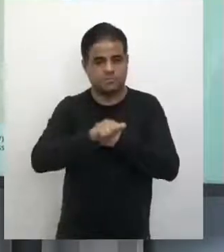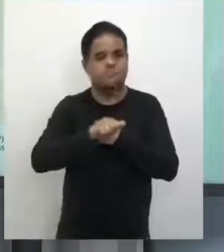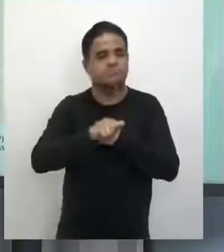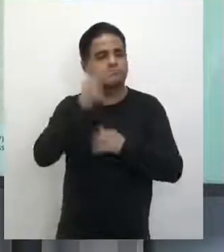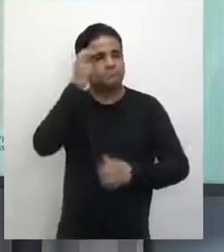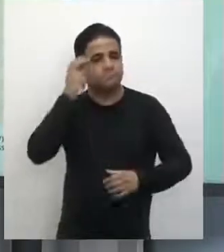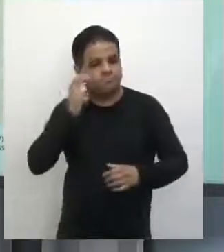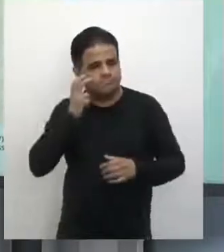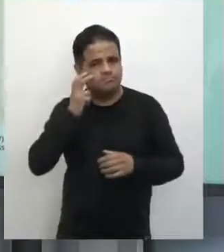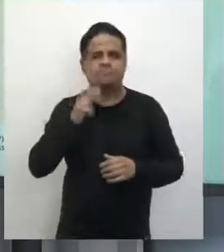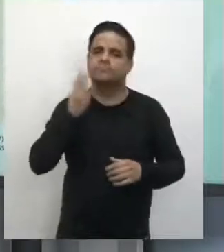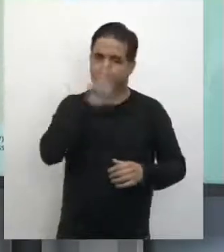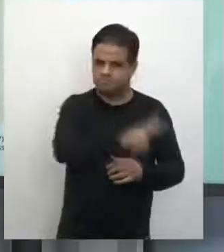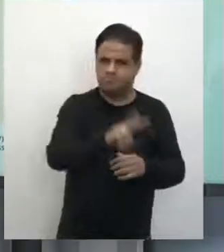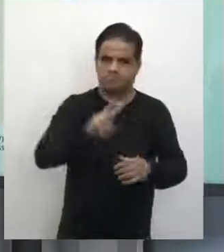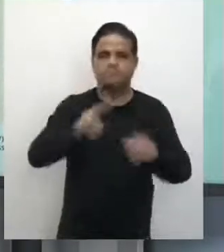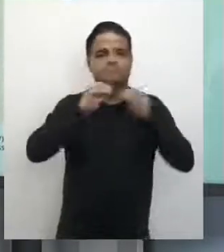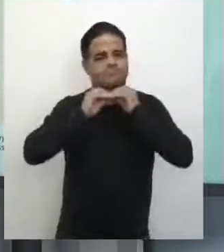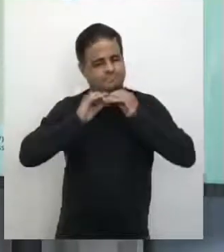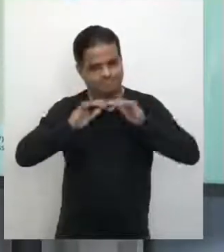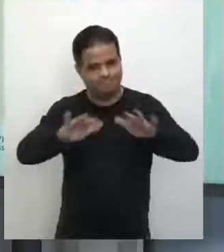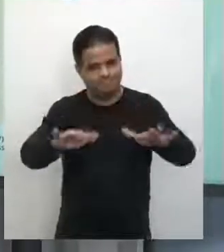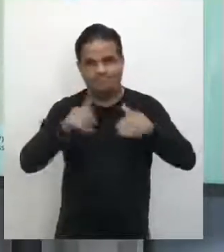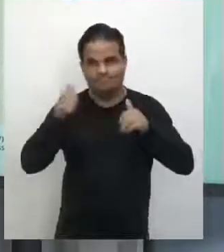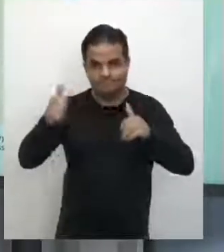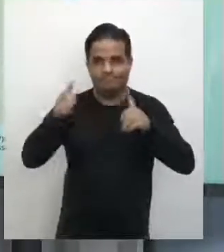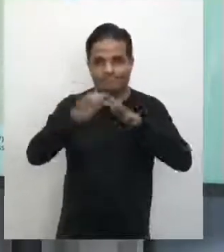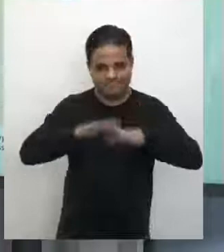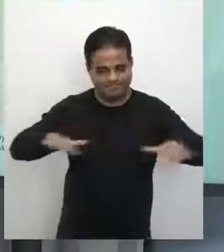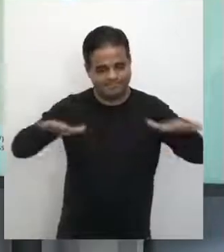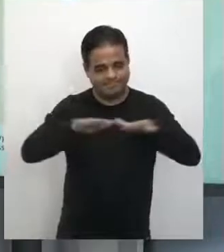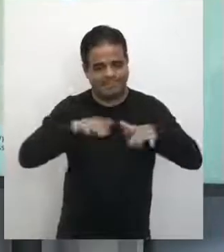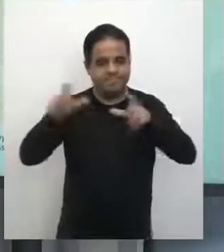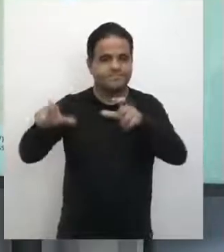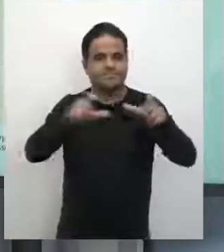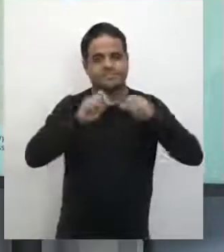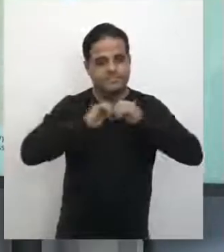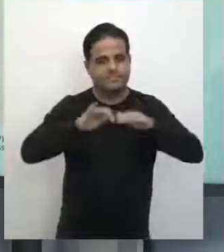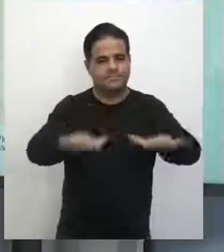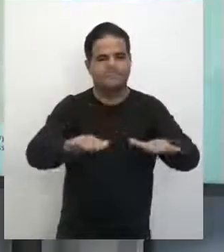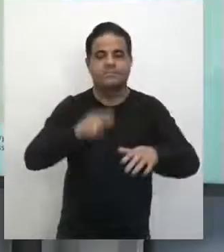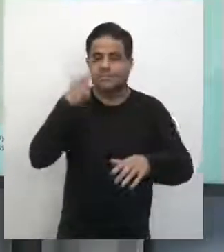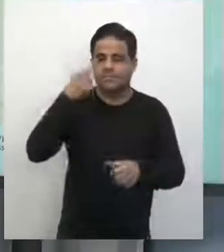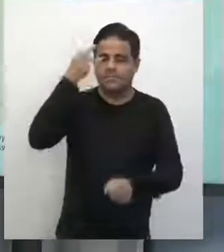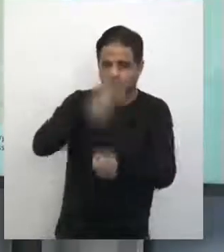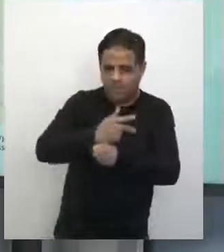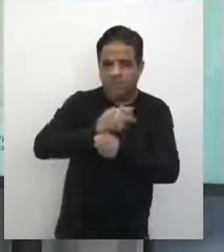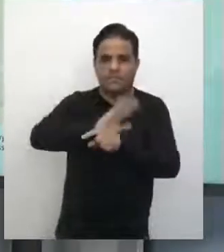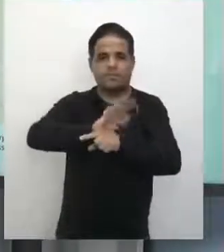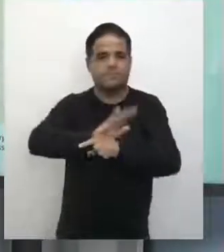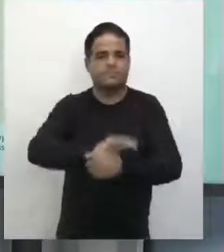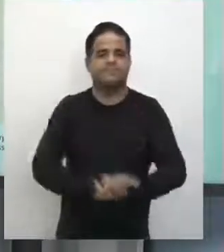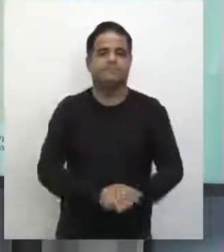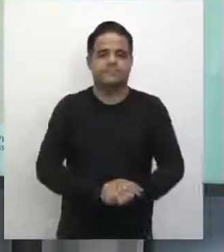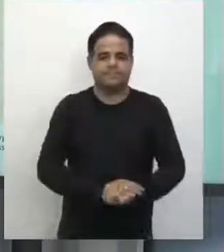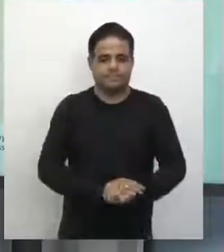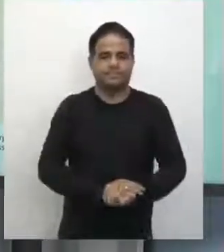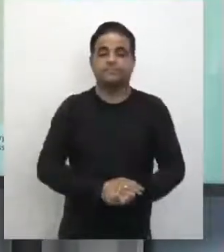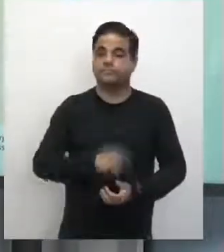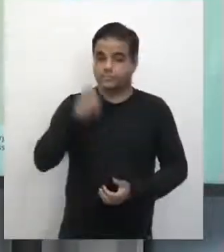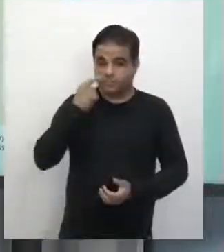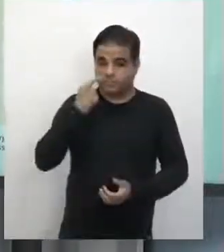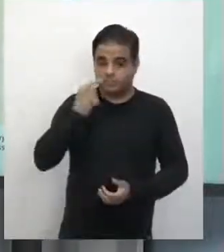cultura aí dos samoiedos espalhadas aí, né, por essas regiões aí, tá certo? Vamos ver um vídeo agora, professora? Vamos sim, vamos ver agora